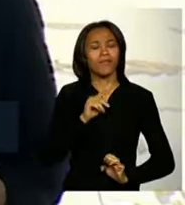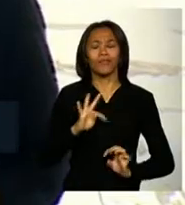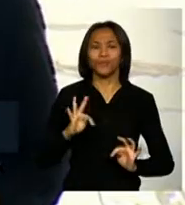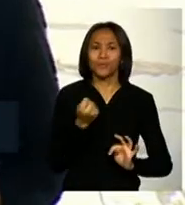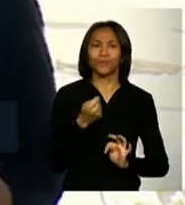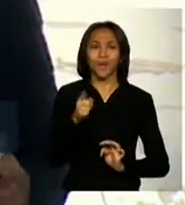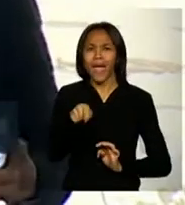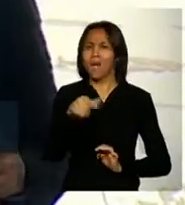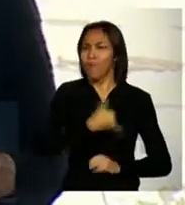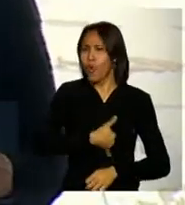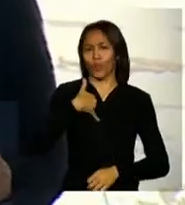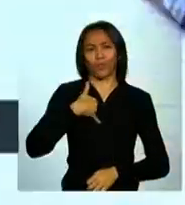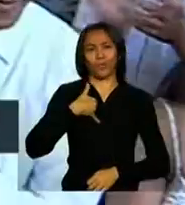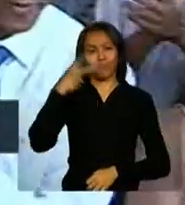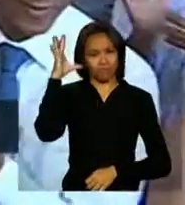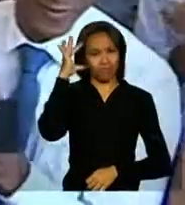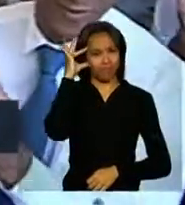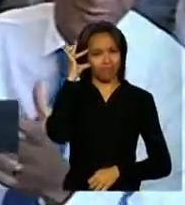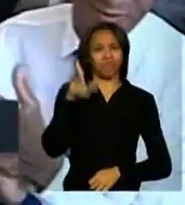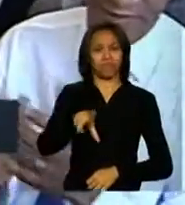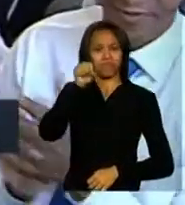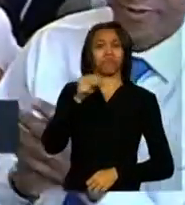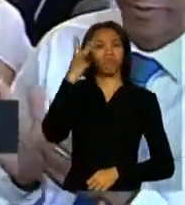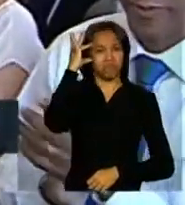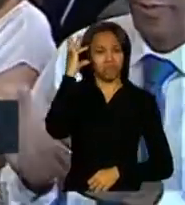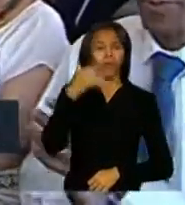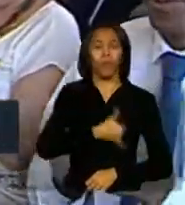é um orgulho para nós ela